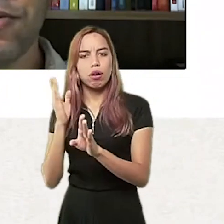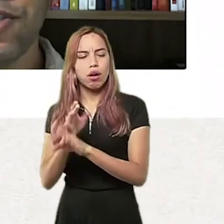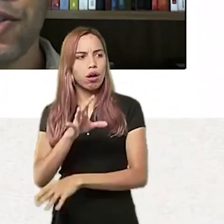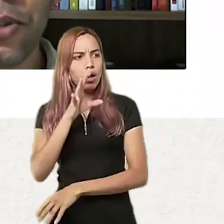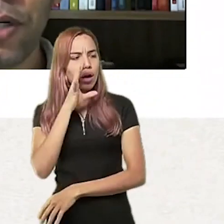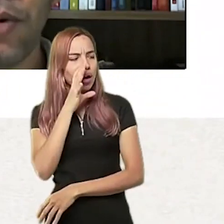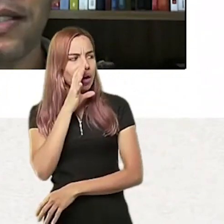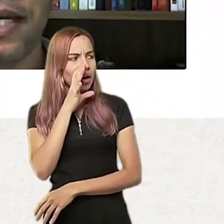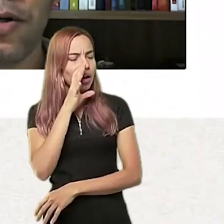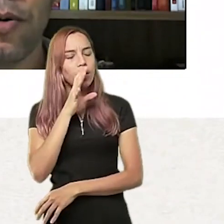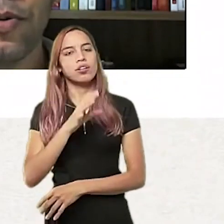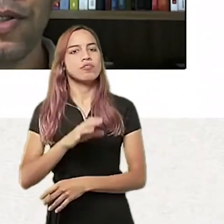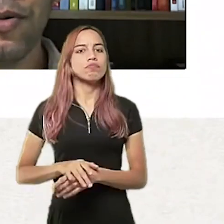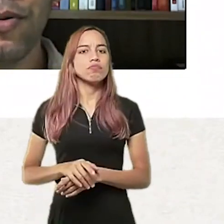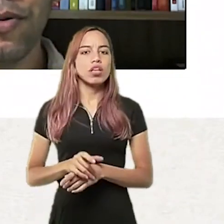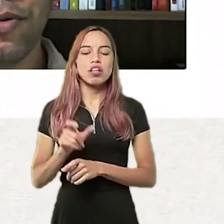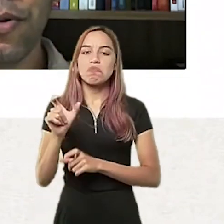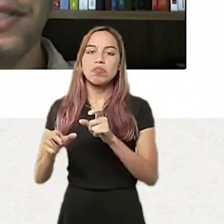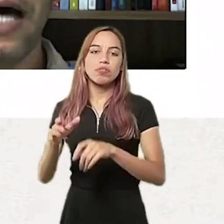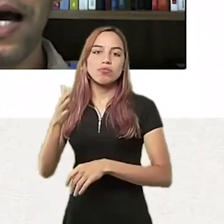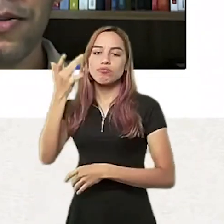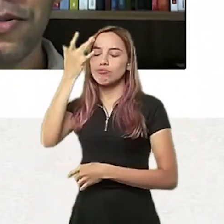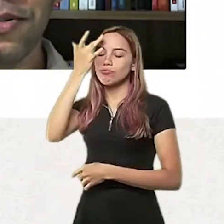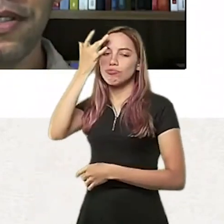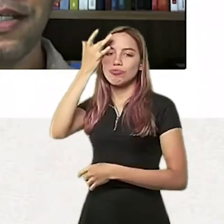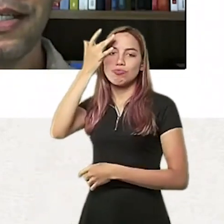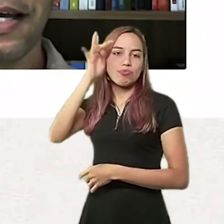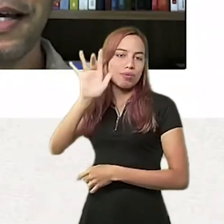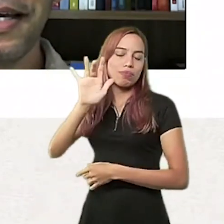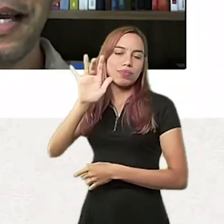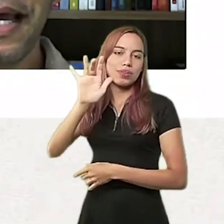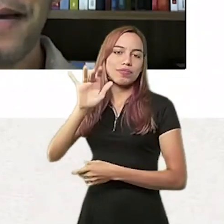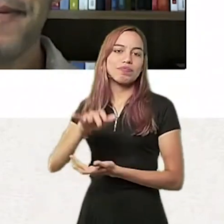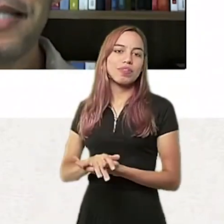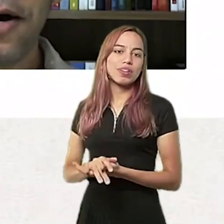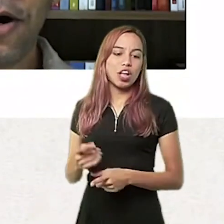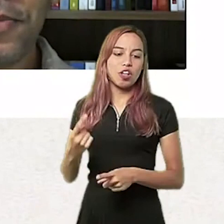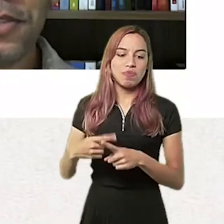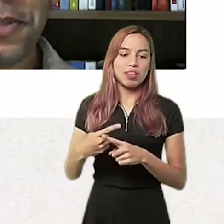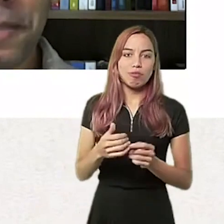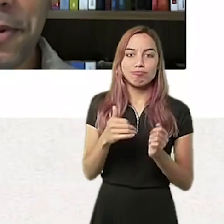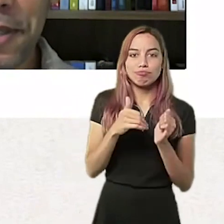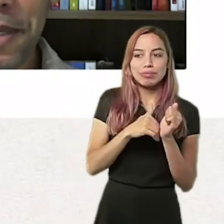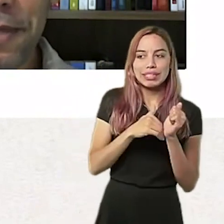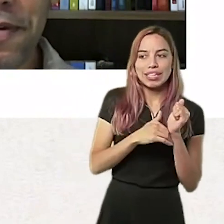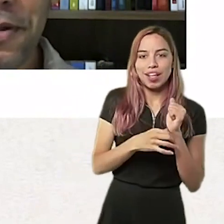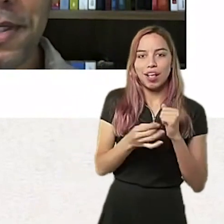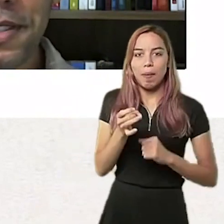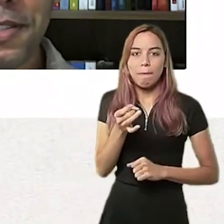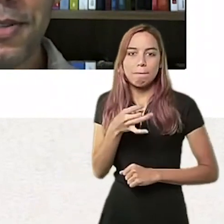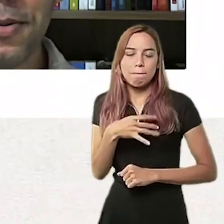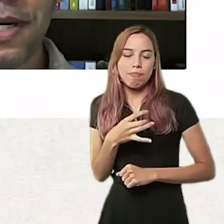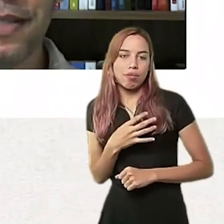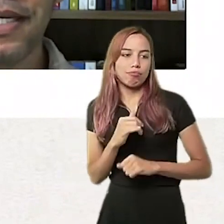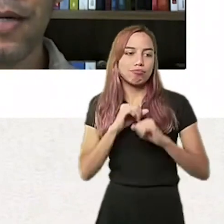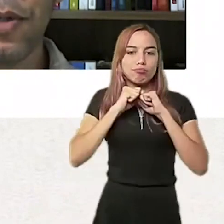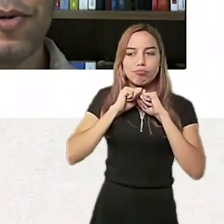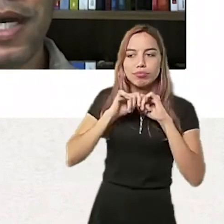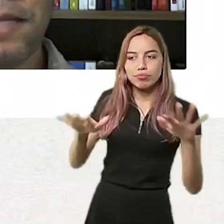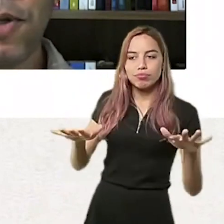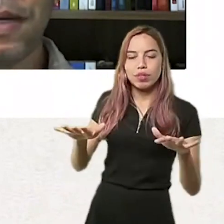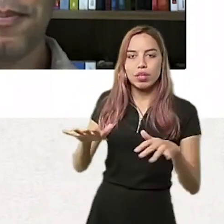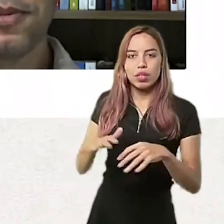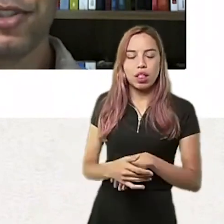não sabiam disso, porque eu guardei com muito cuidado, né? Mas ao mesmo tempo que minha mãe falou isso,